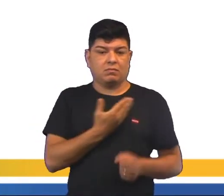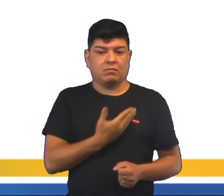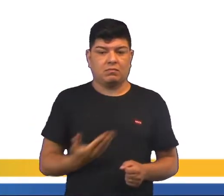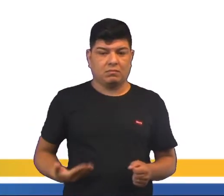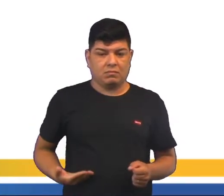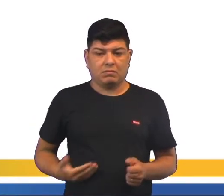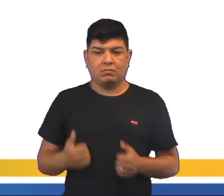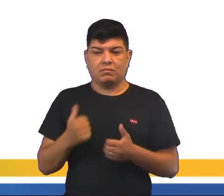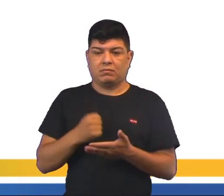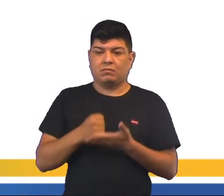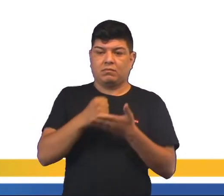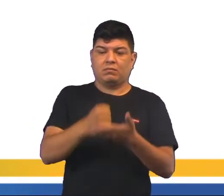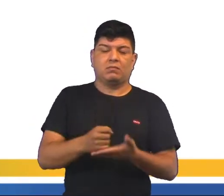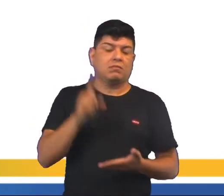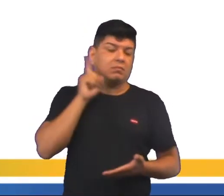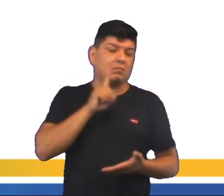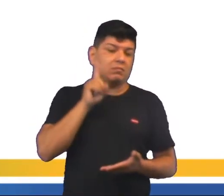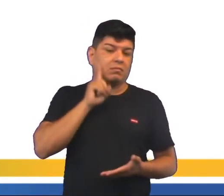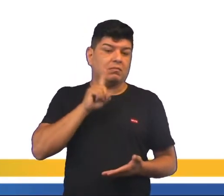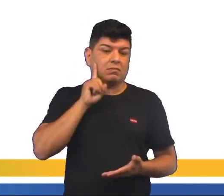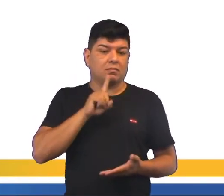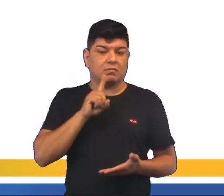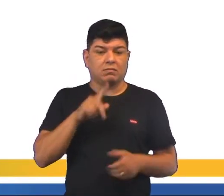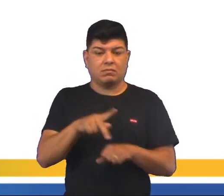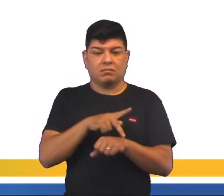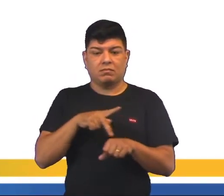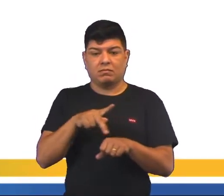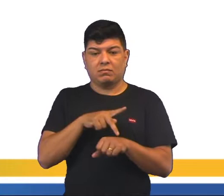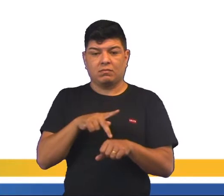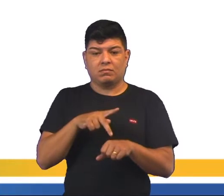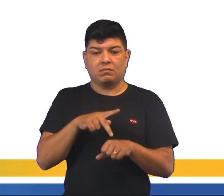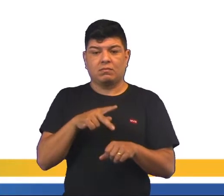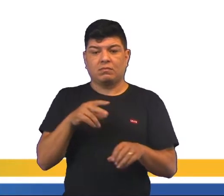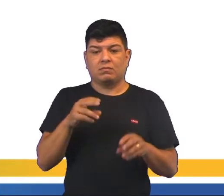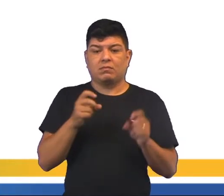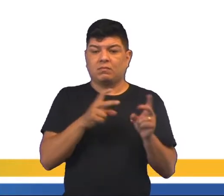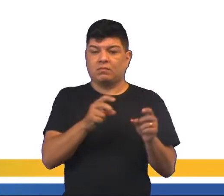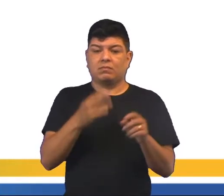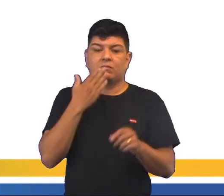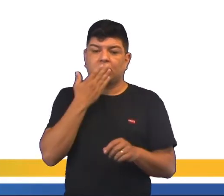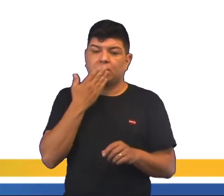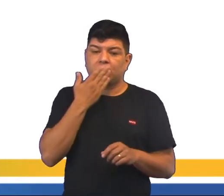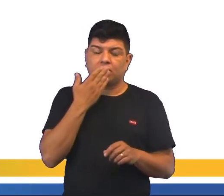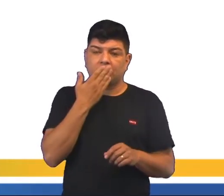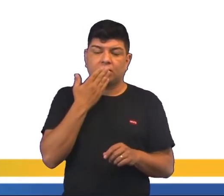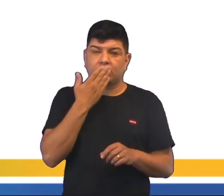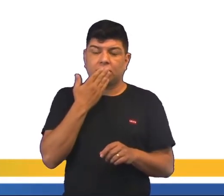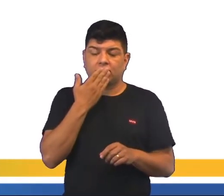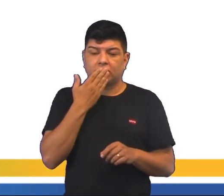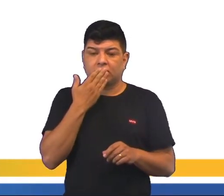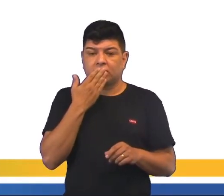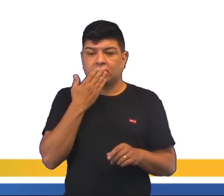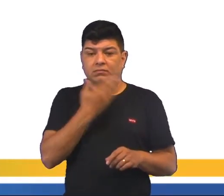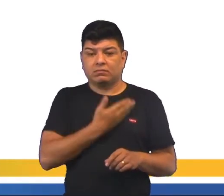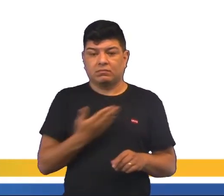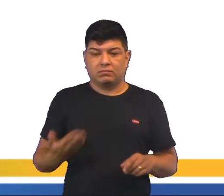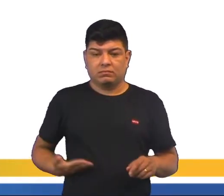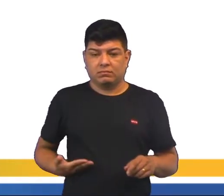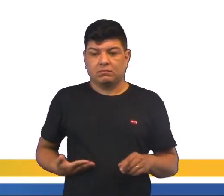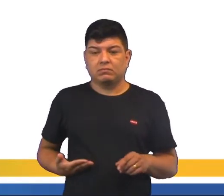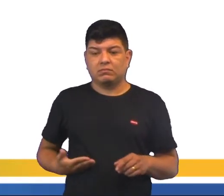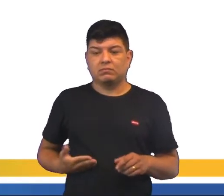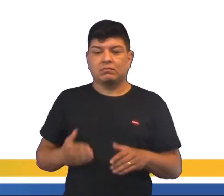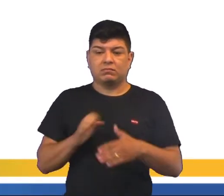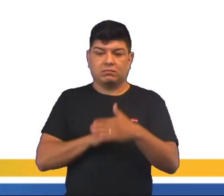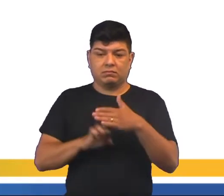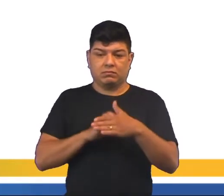golpe apoiado pelos Estados Unidos, né? Esse país era grande exportador de açúcar, né? E o governo da ilha